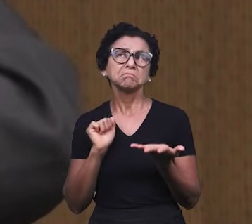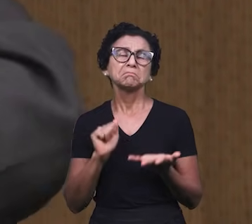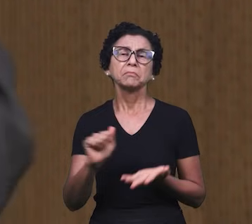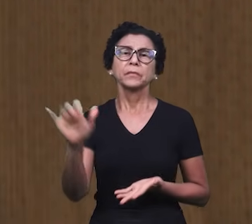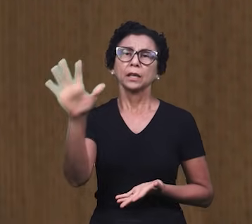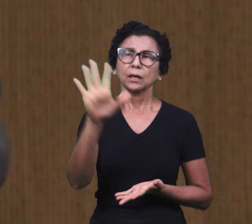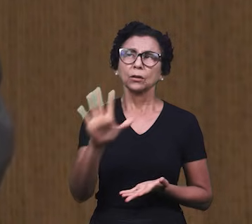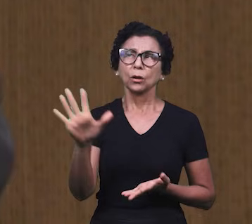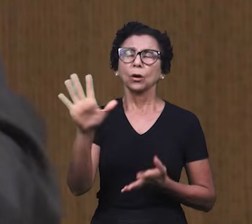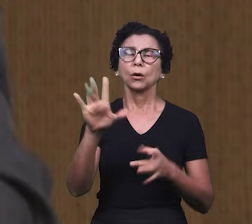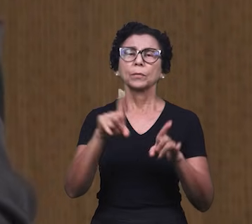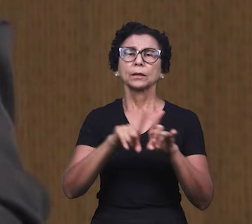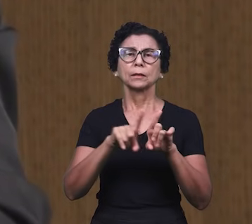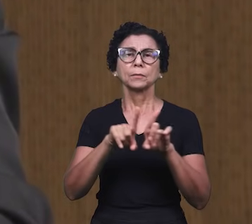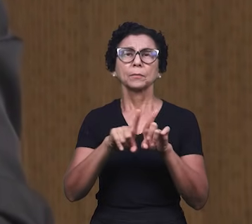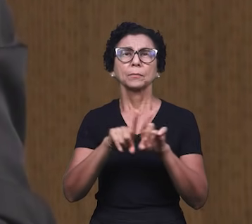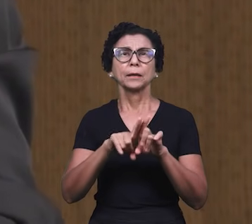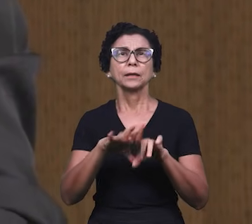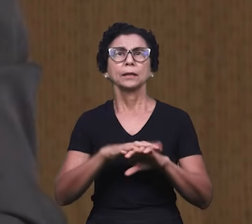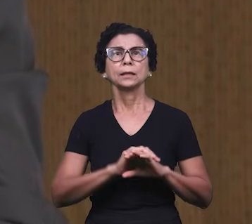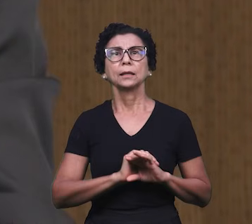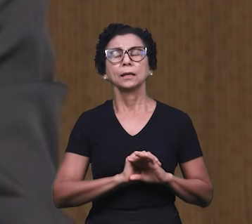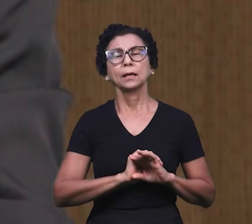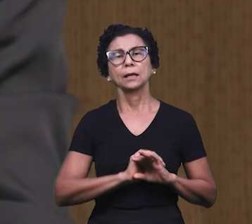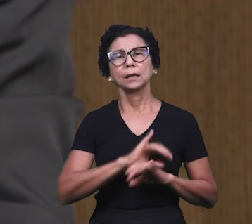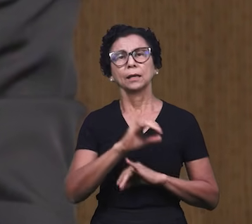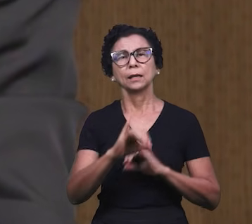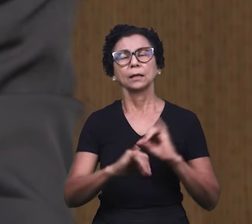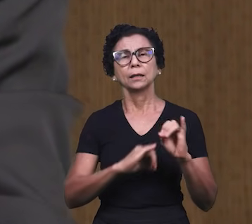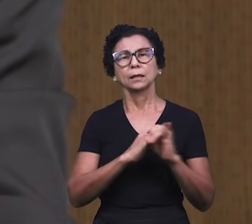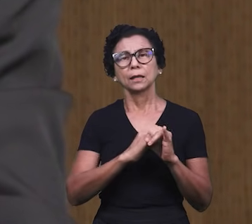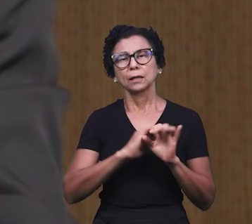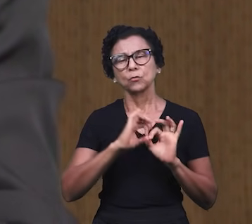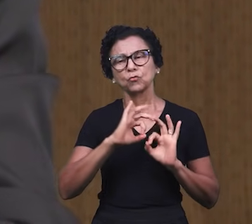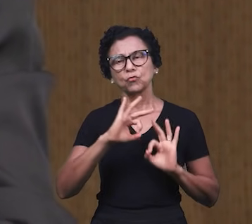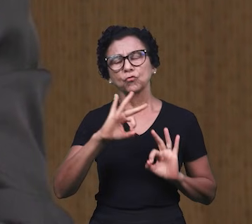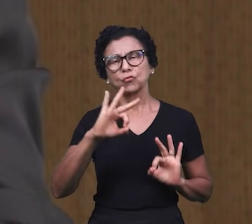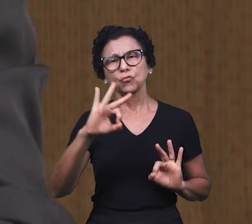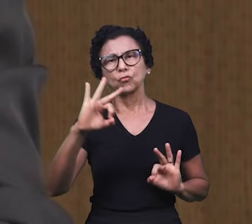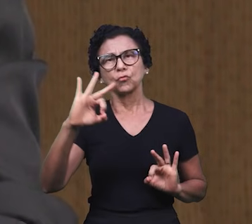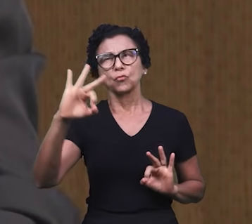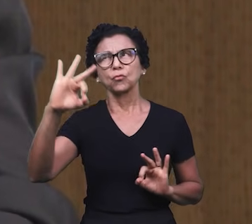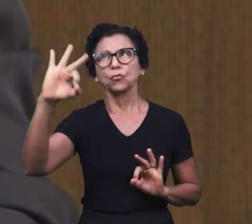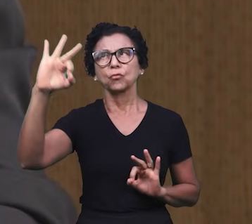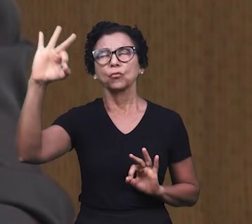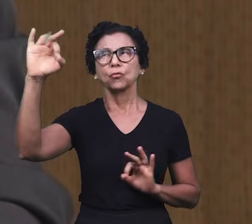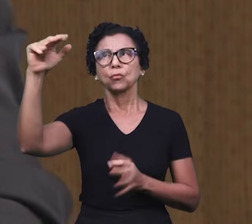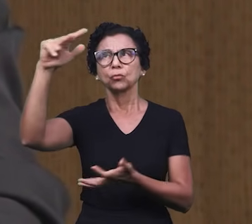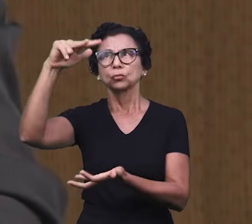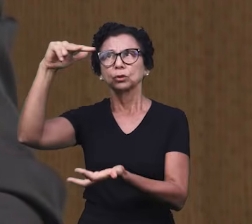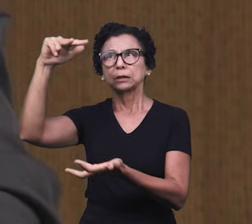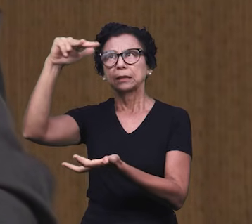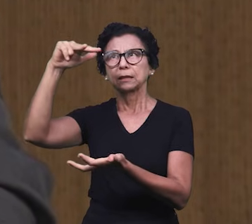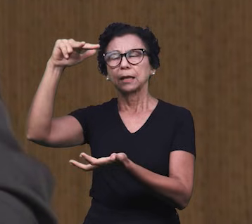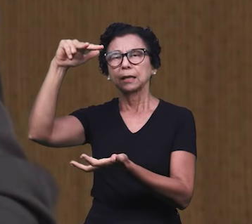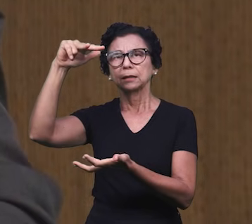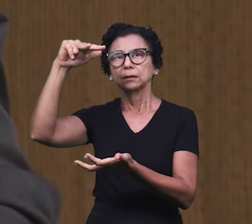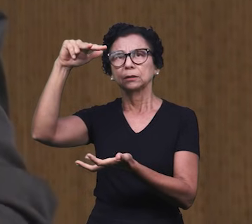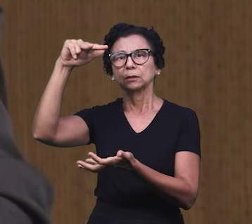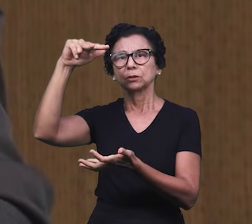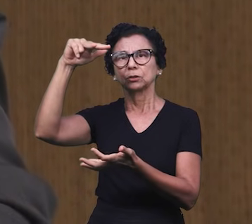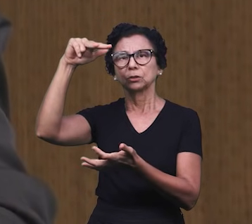também é mais por cabo, menos por satélite, mas na verdade o sinal vai até lá por satélite, lá desce por